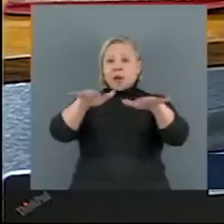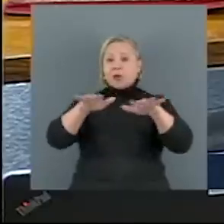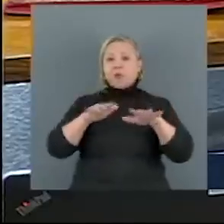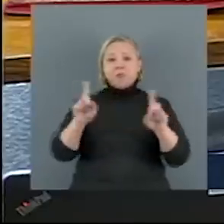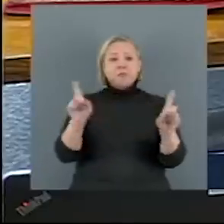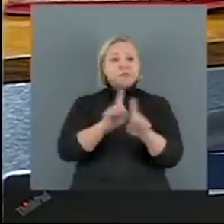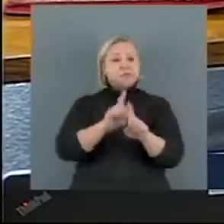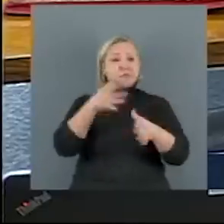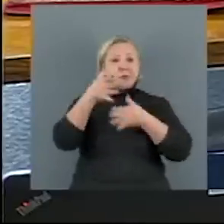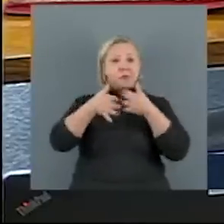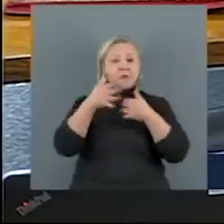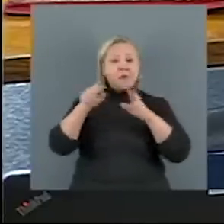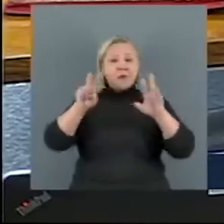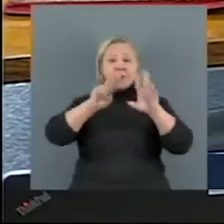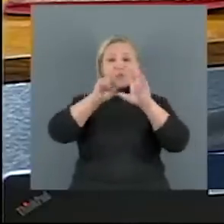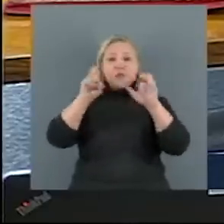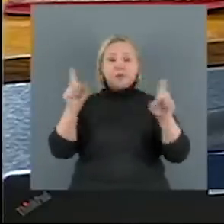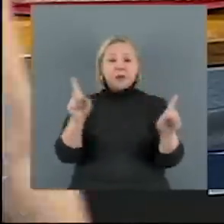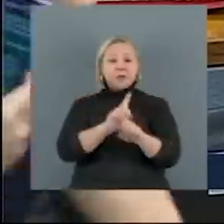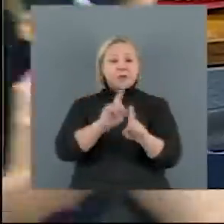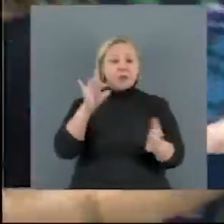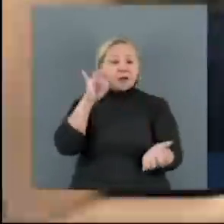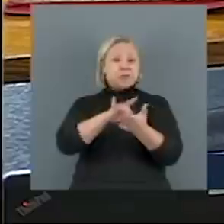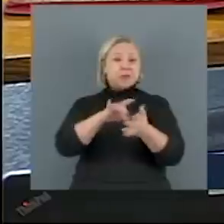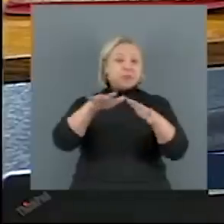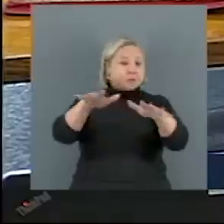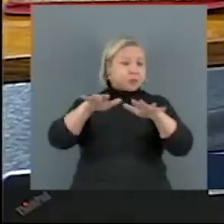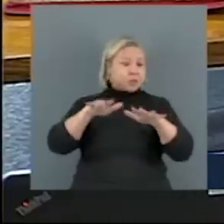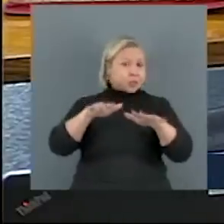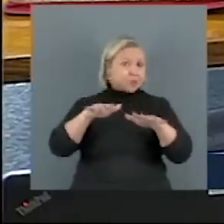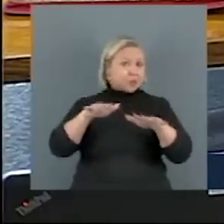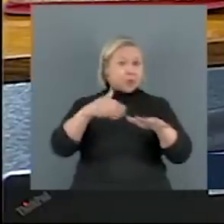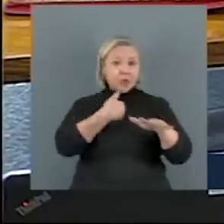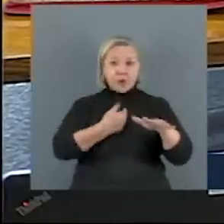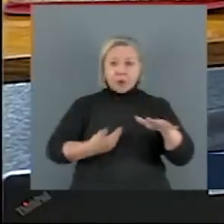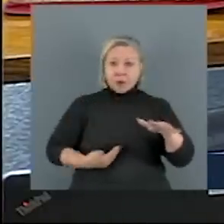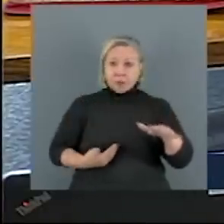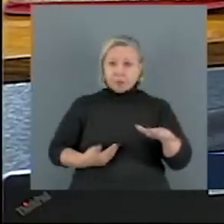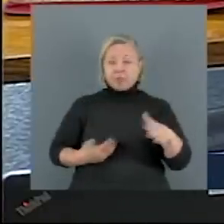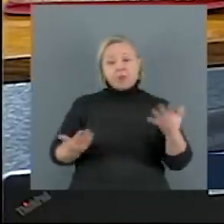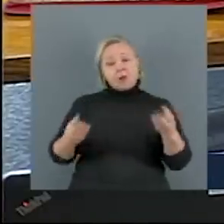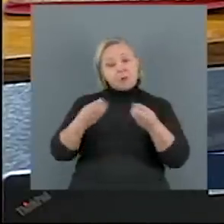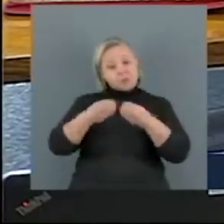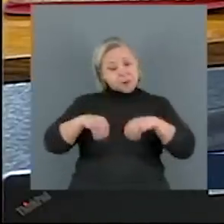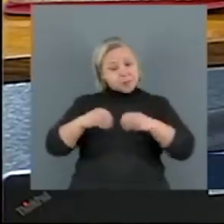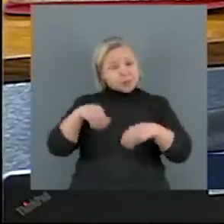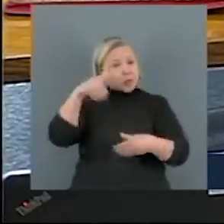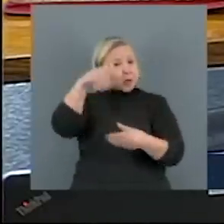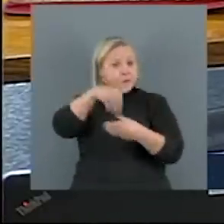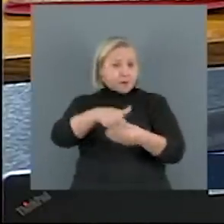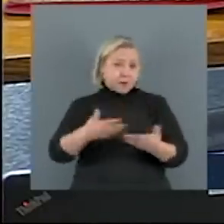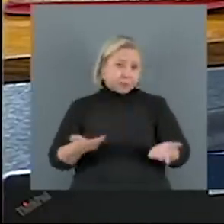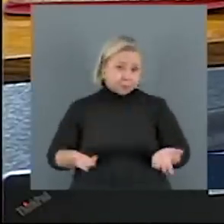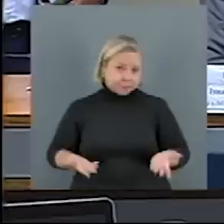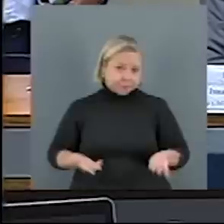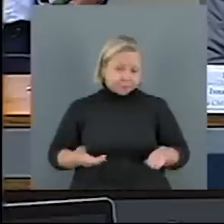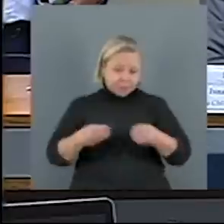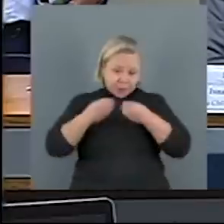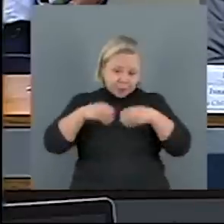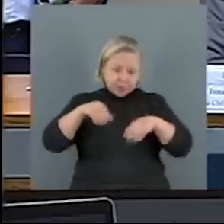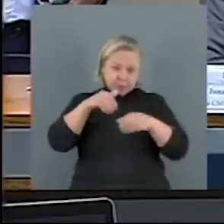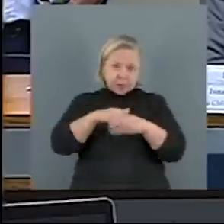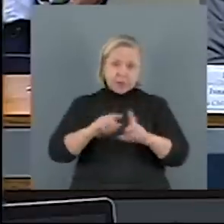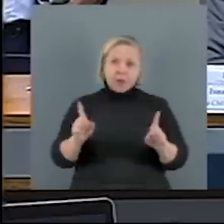deliberou sobre a não realização dessa audiência pública, logo resta prejudicada a votação sem a realização dessa audiência pública. Mas não deliberou